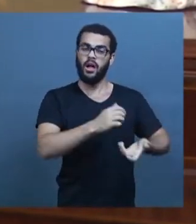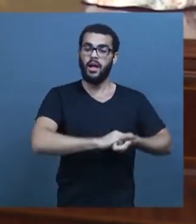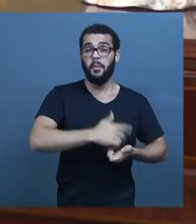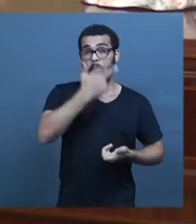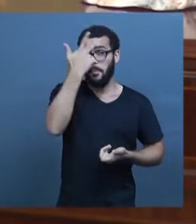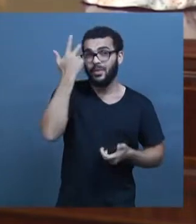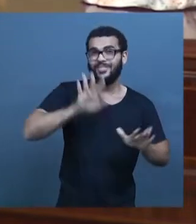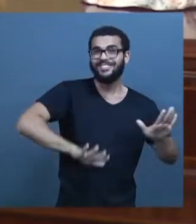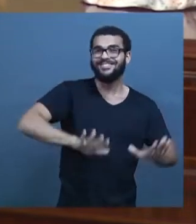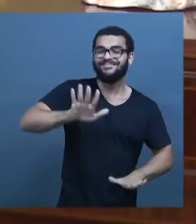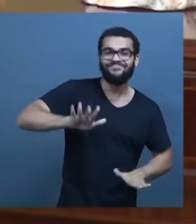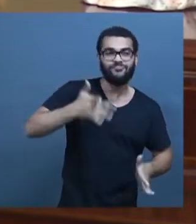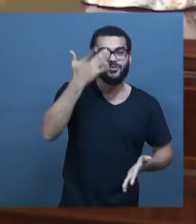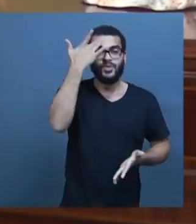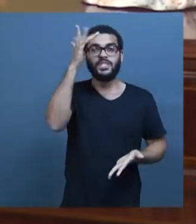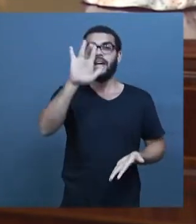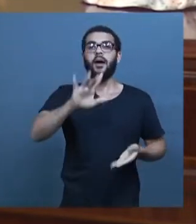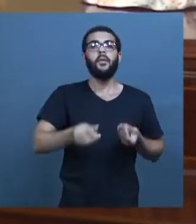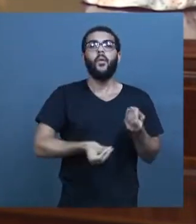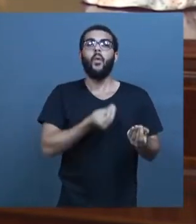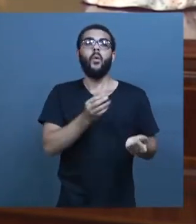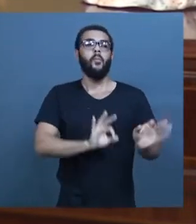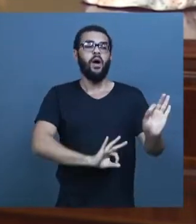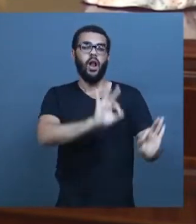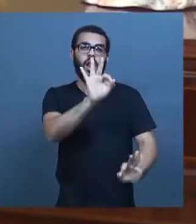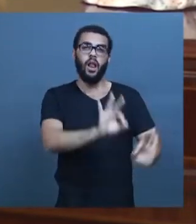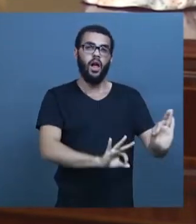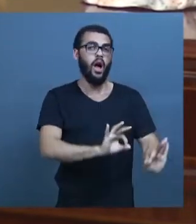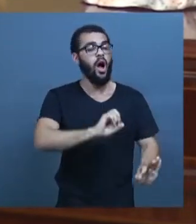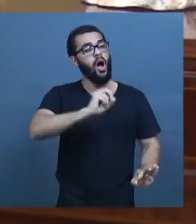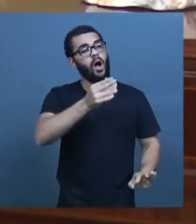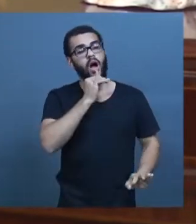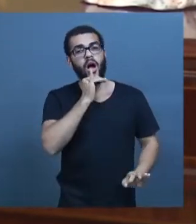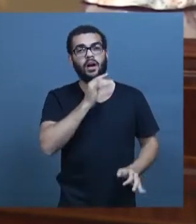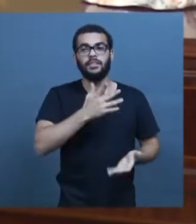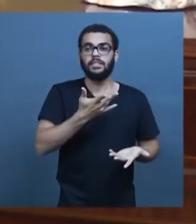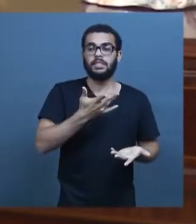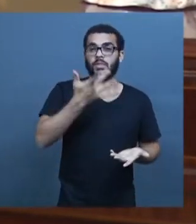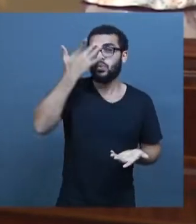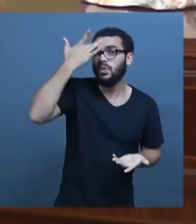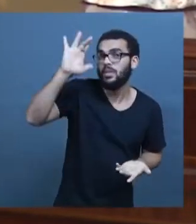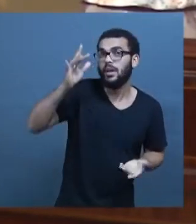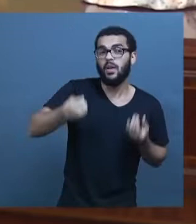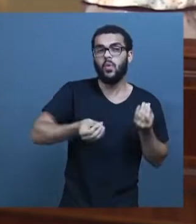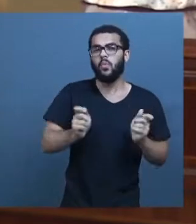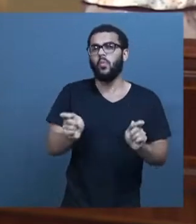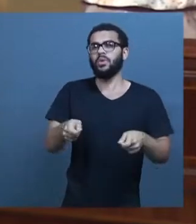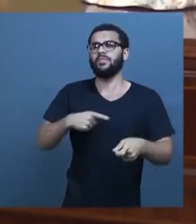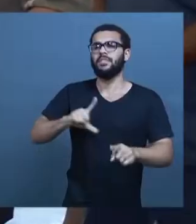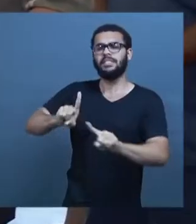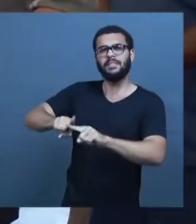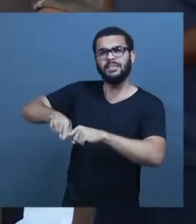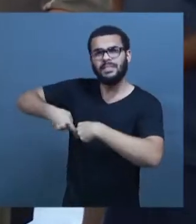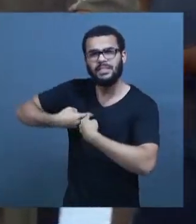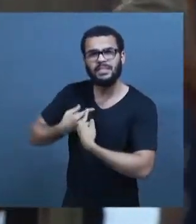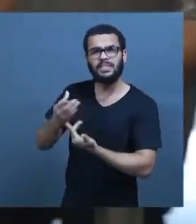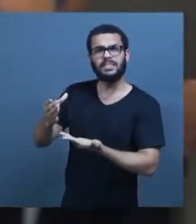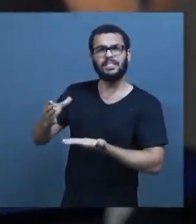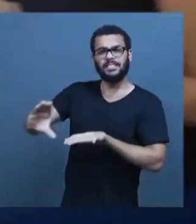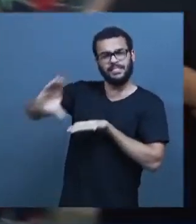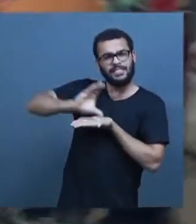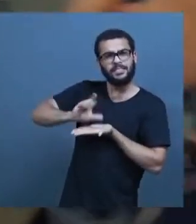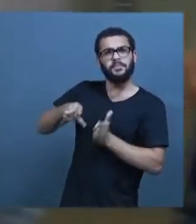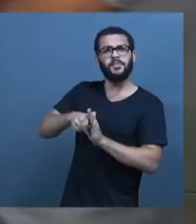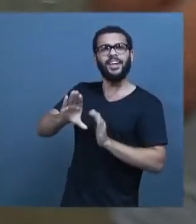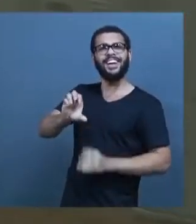e elas não ficam nem sabendo ou nem procuram outras formas de crédito mais baratas.